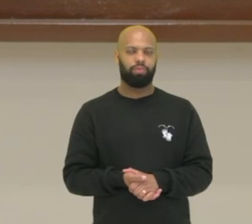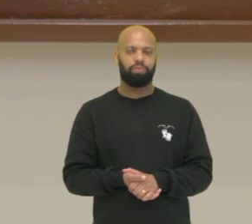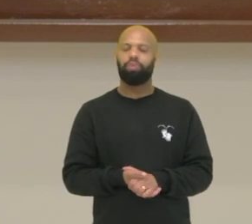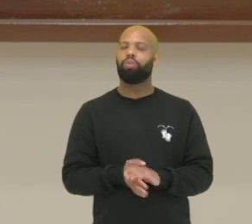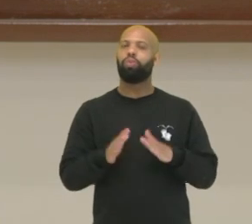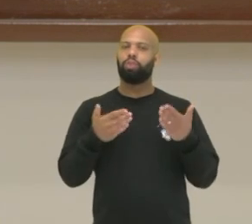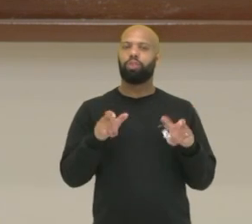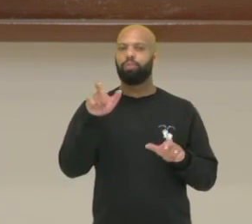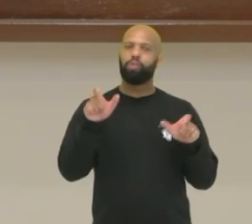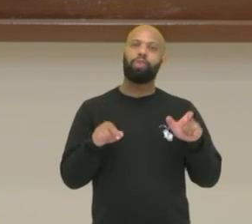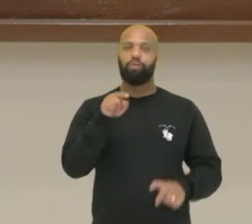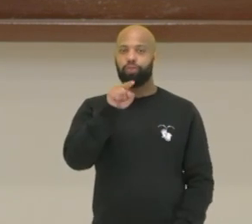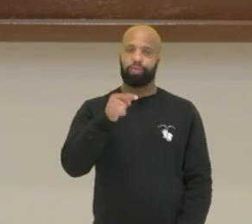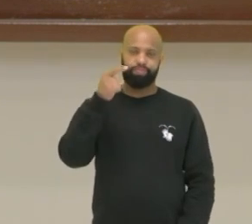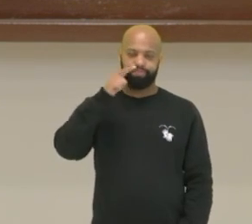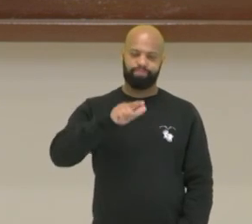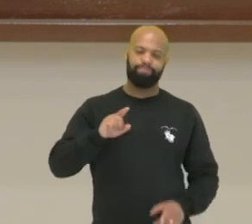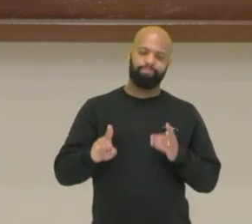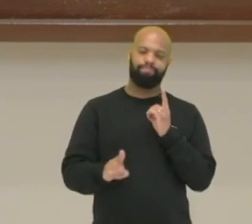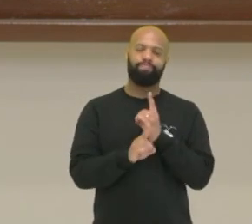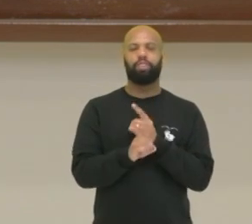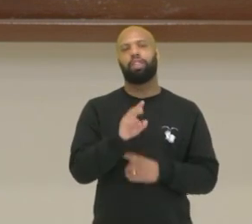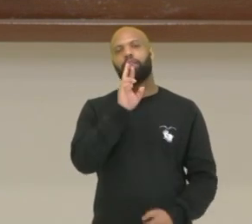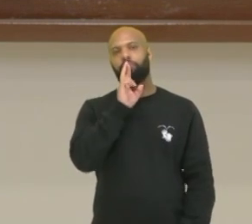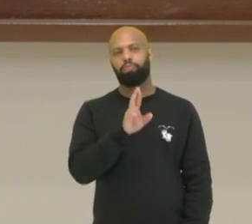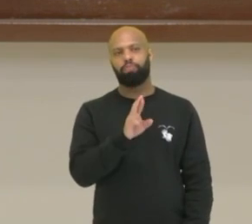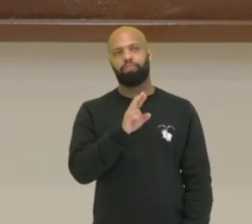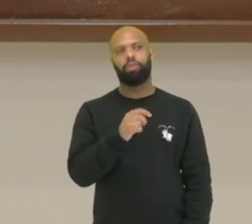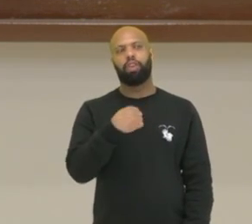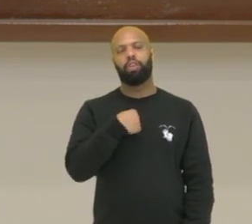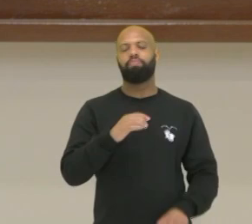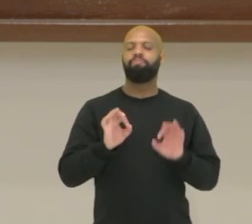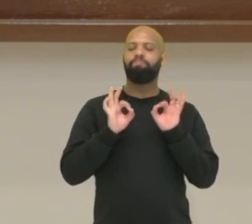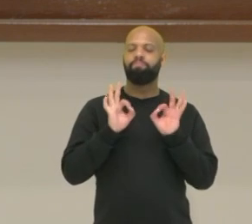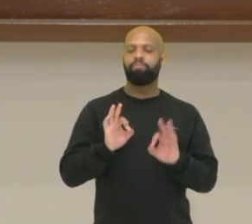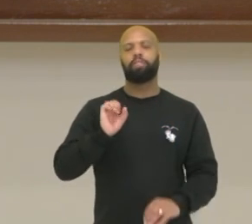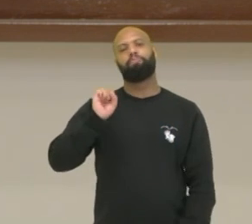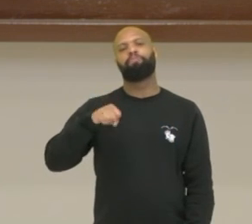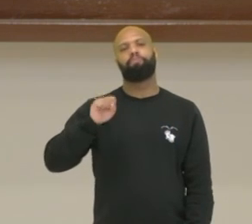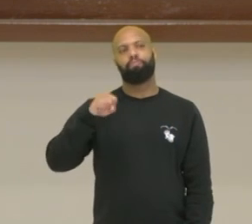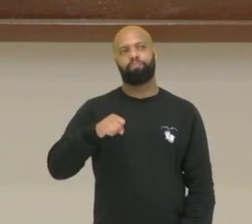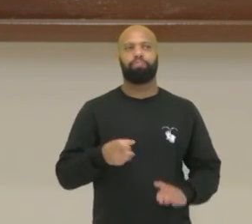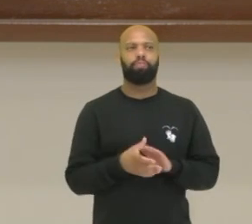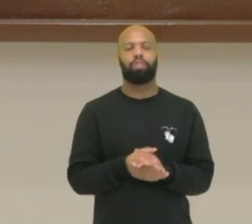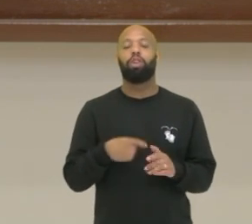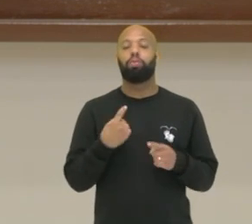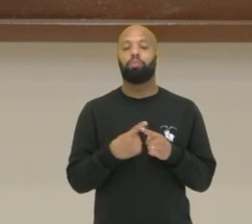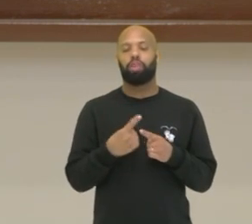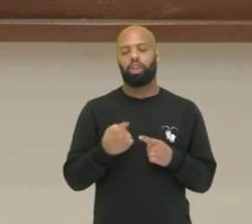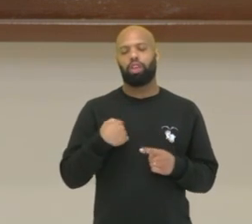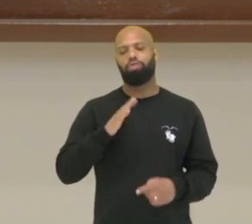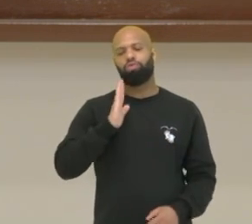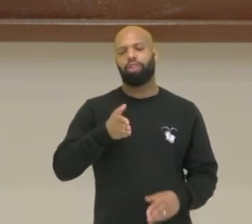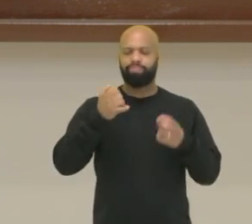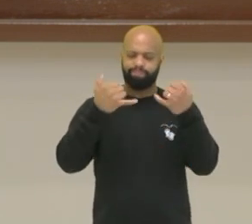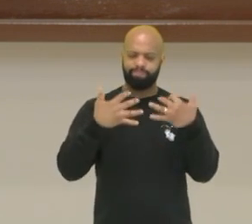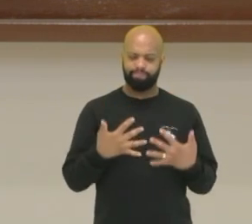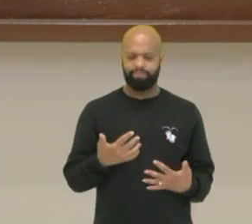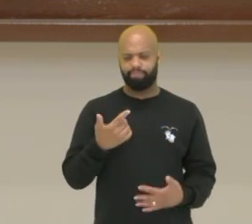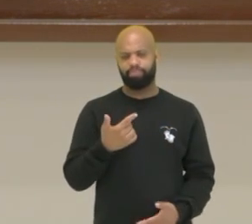E aí, pessoal, conseguiram achar essa resposta? Eu tenho certeza que sim, que a professora falou várias